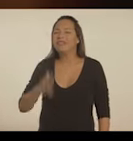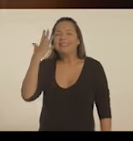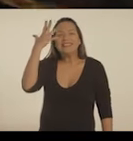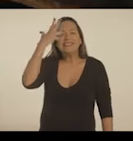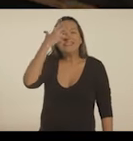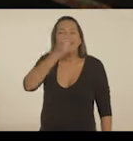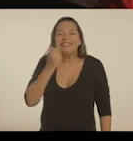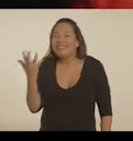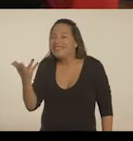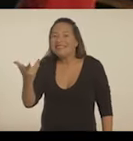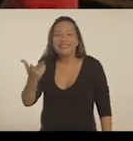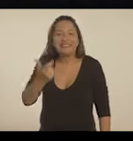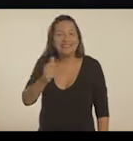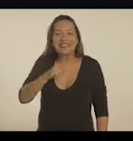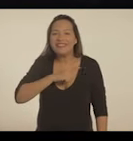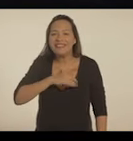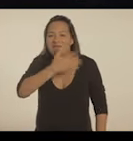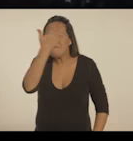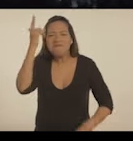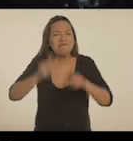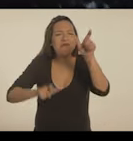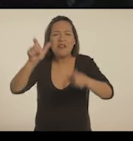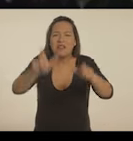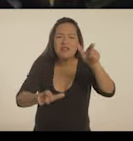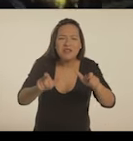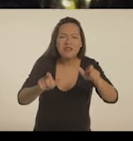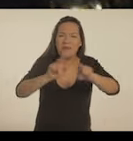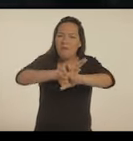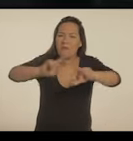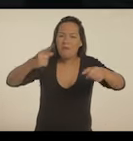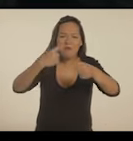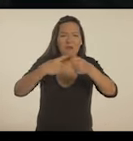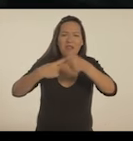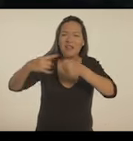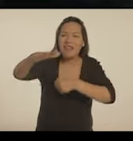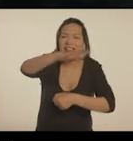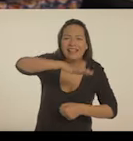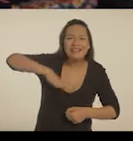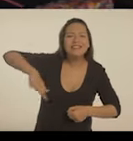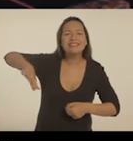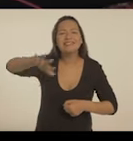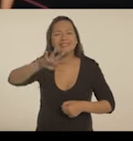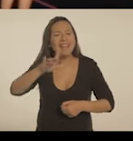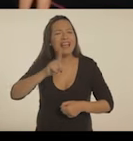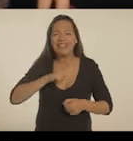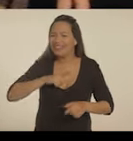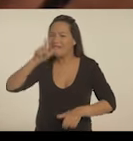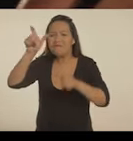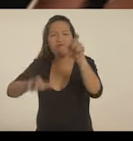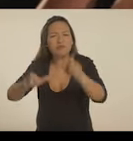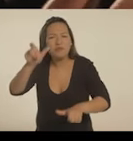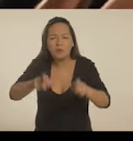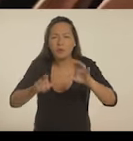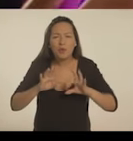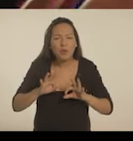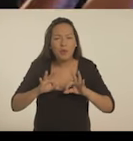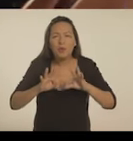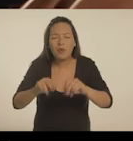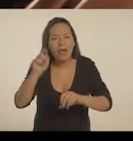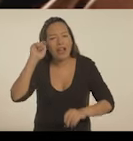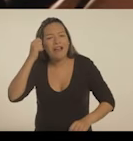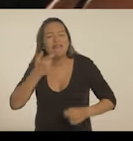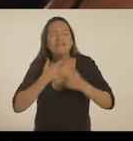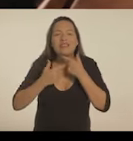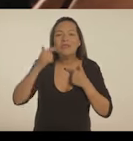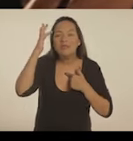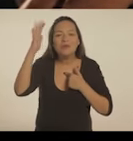Bonito demais. Tem gente de tudo quanto é canto, tem gente de tudo quanto é cor, tem gente de tudo quanto é raça, tem gente